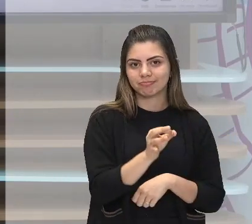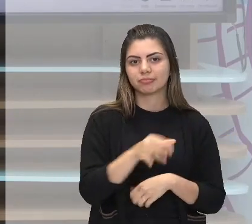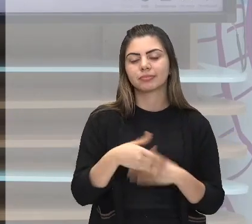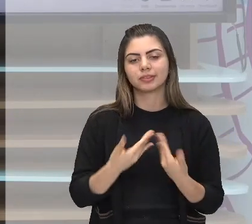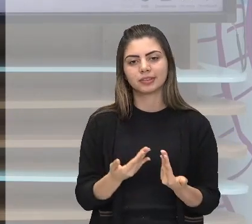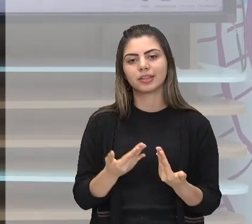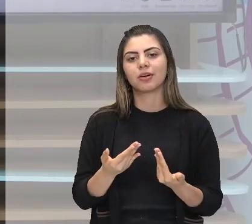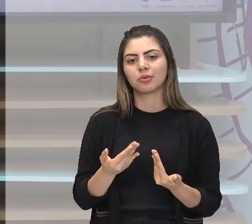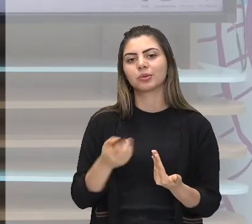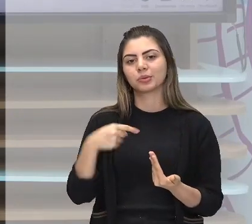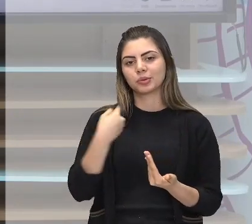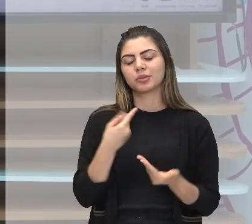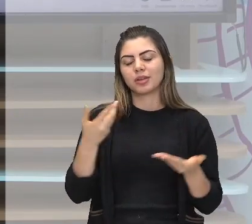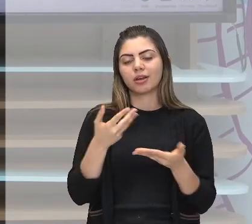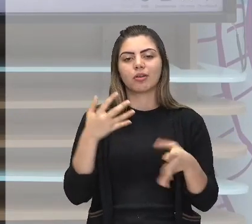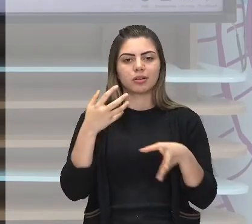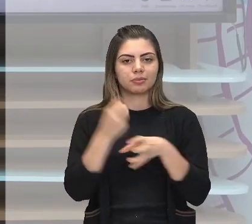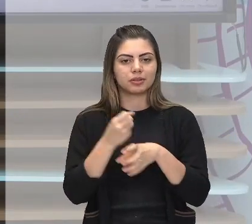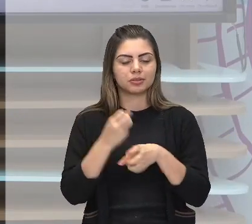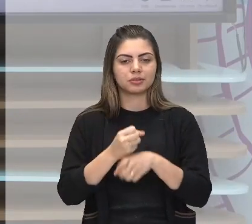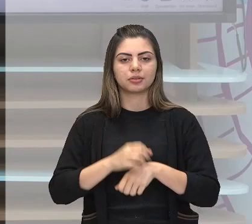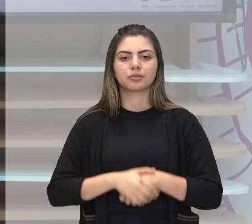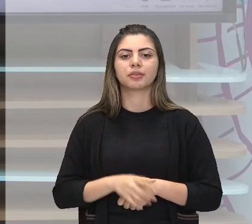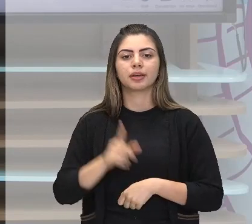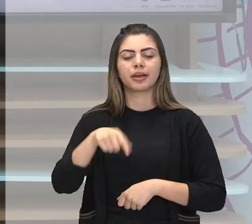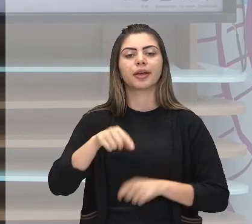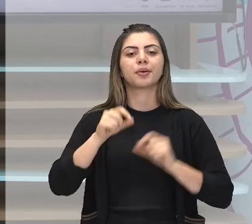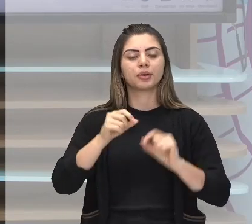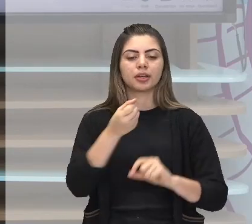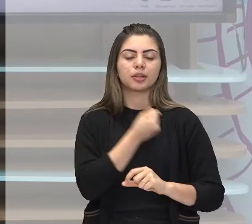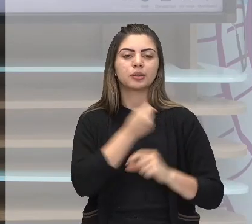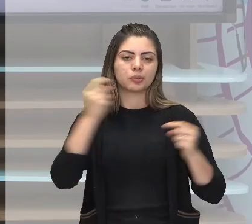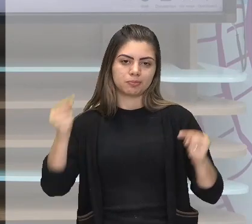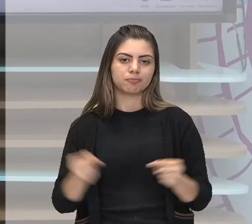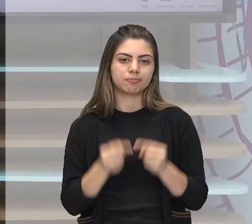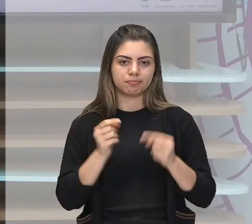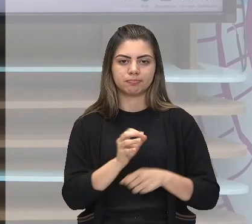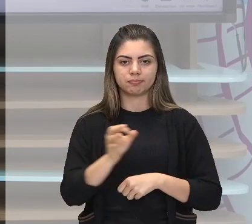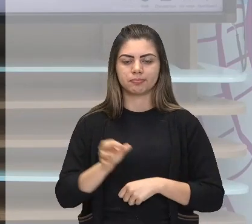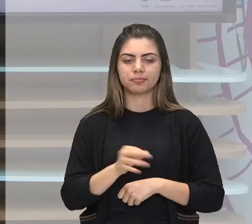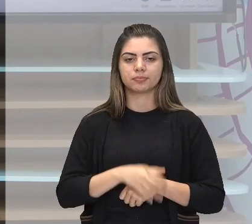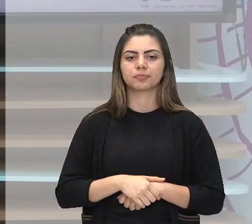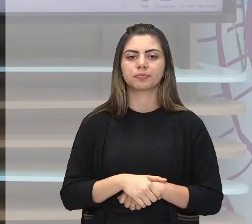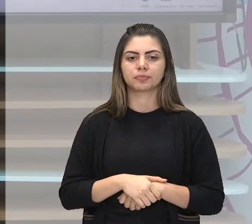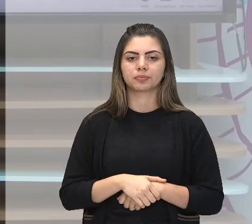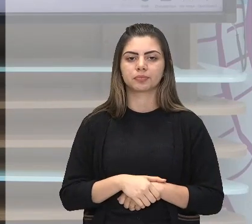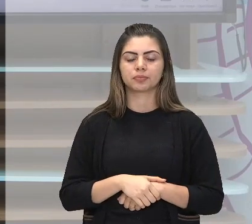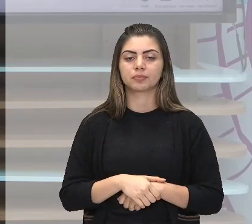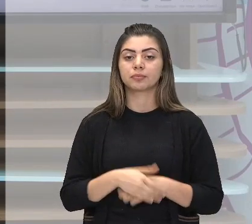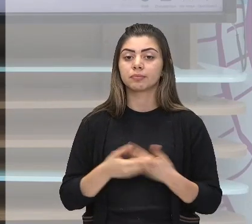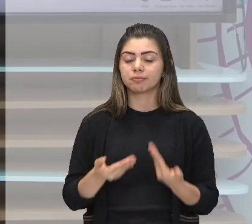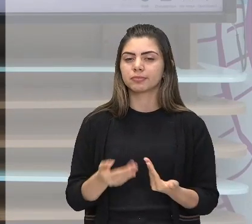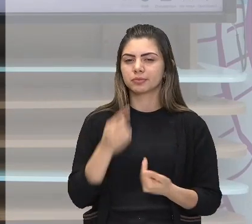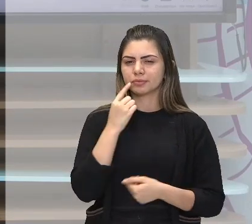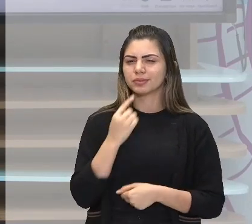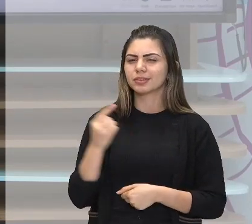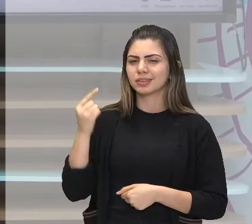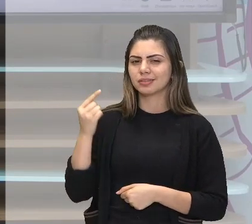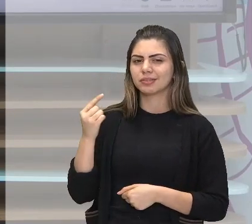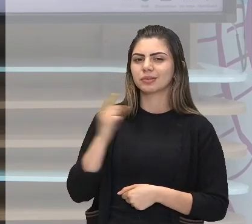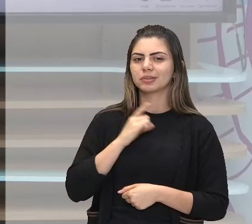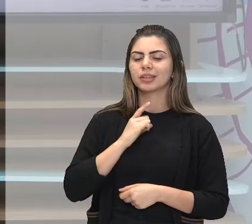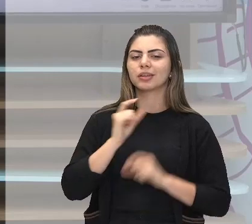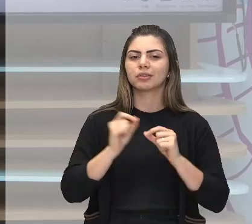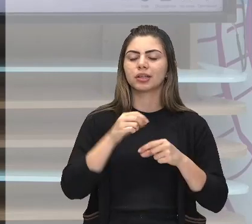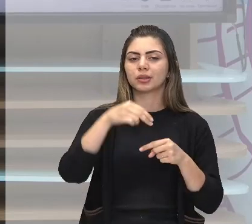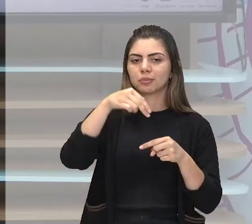é isso que está aqui. Então nós estamos diante de grandezas diretamente proporcionais. Por quê? A primeira razão, em